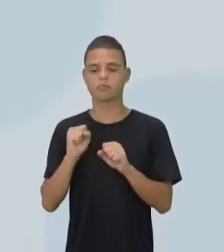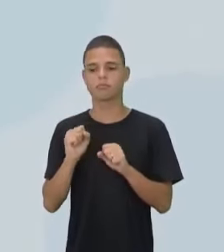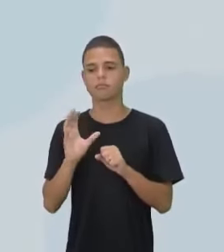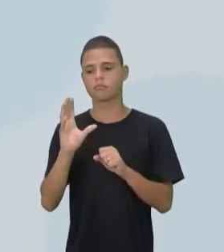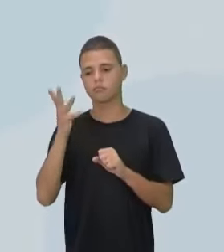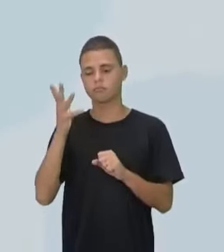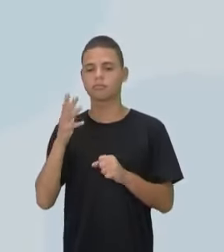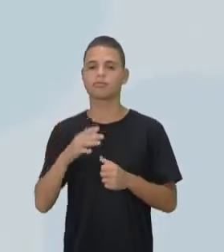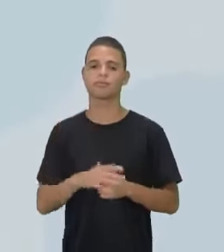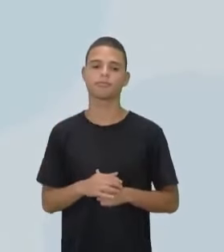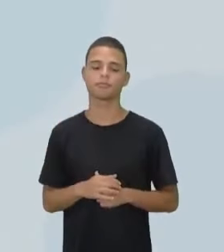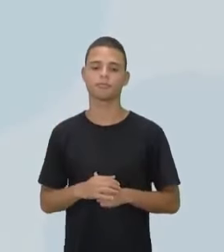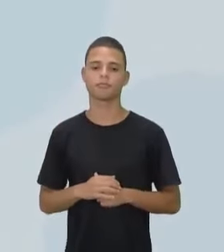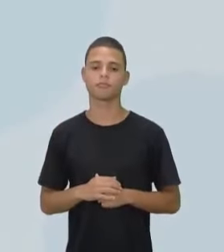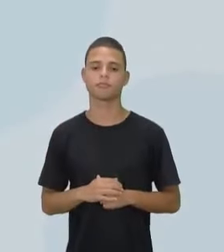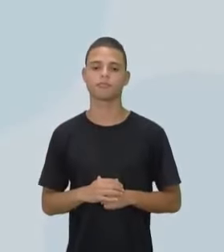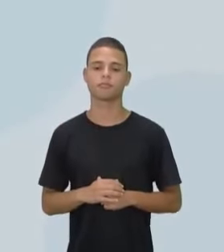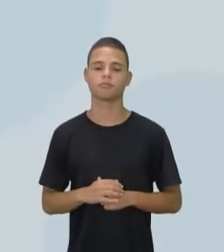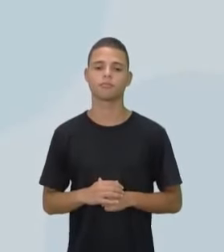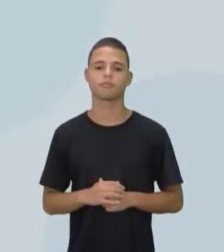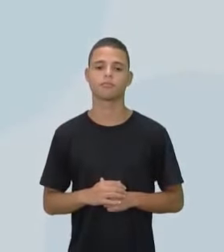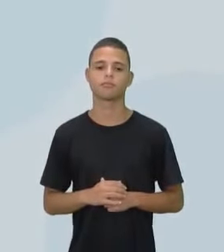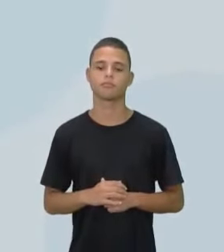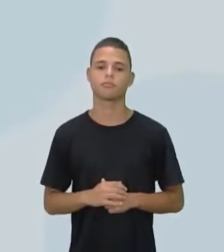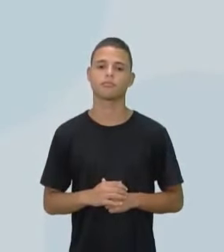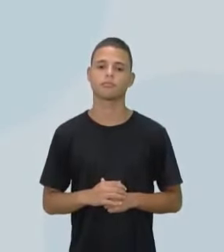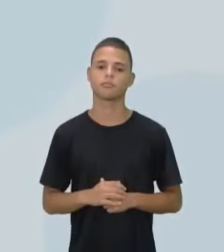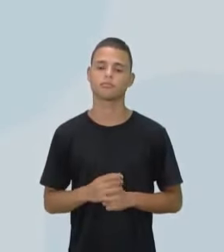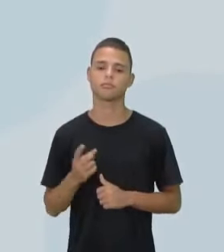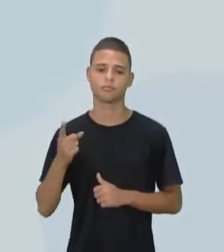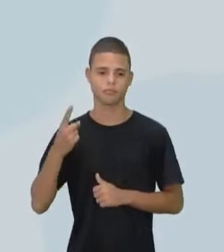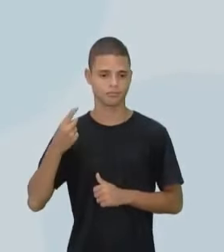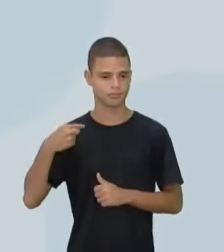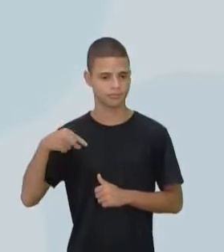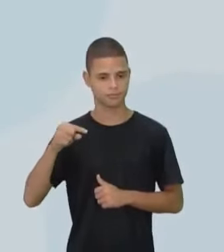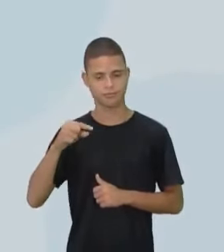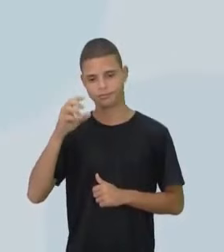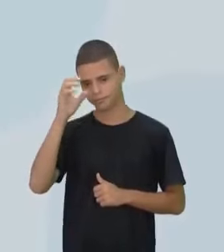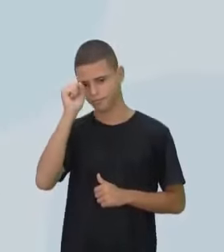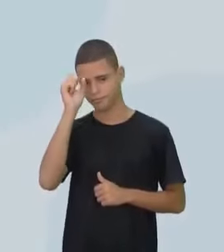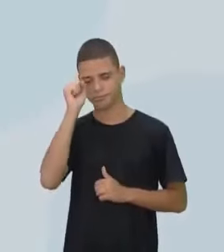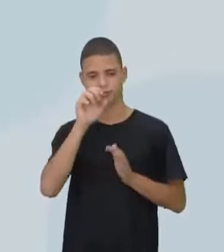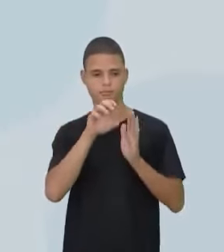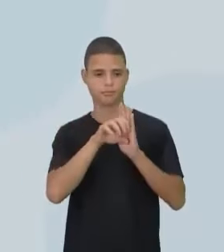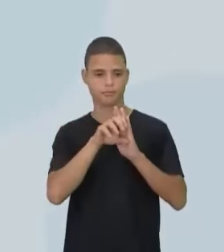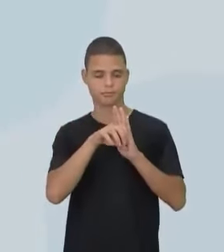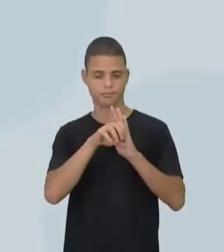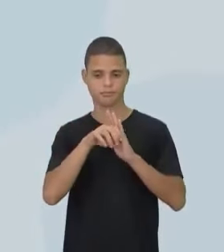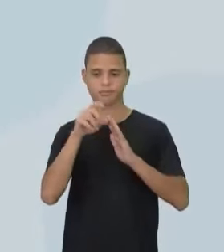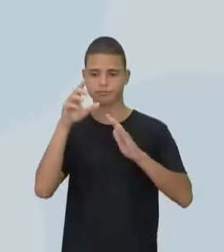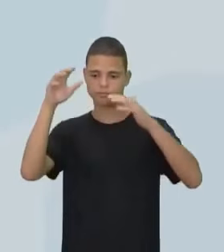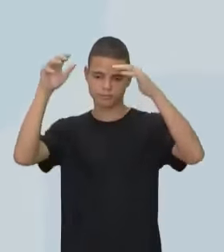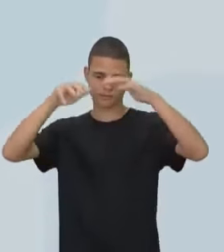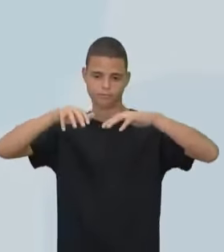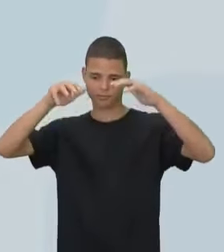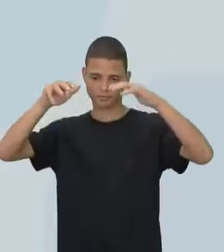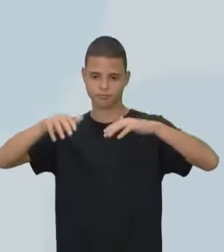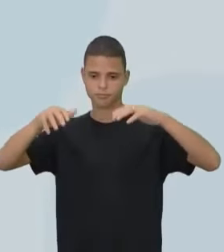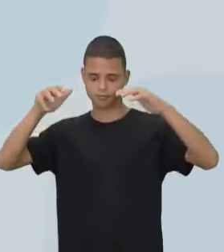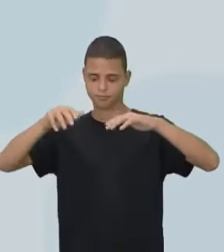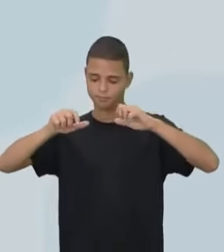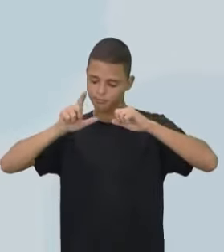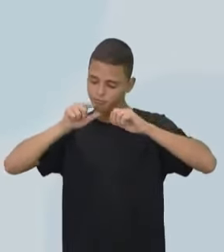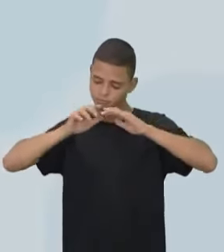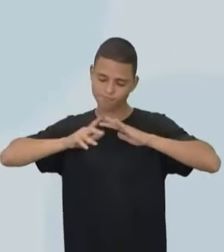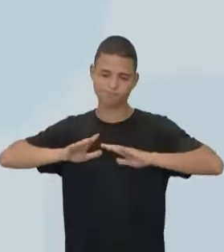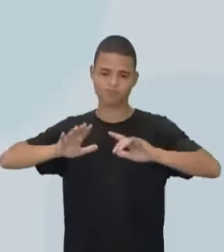ela. Ok? Perfeito. E para a gente trazer o conceito de enxurrada, não é nada mais, nada menos que a gente trazer